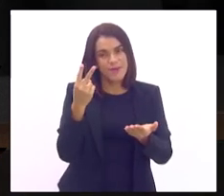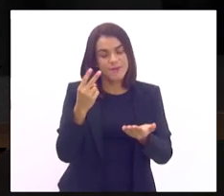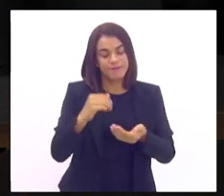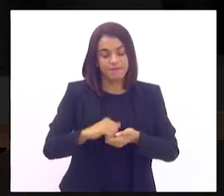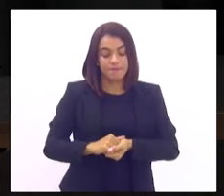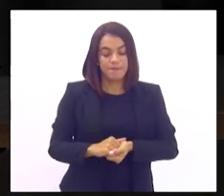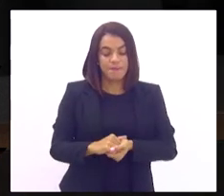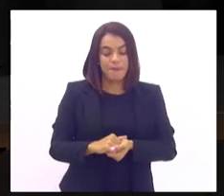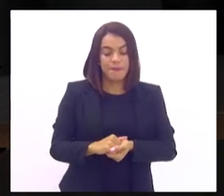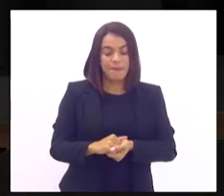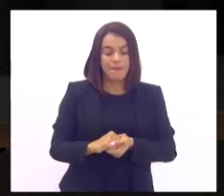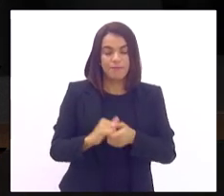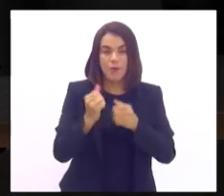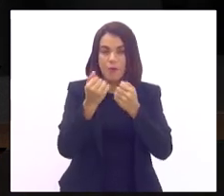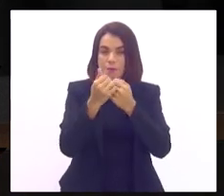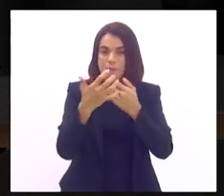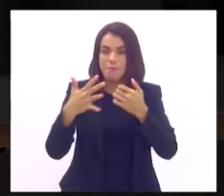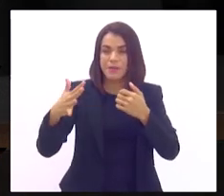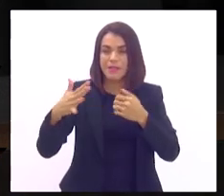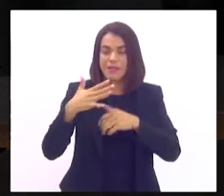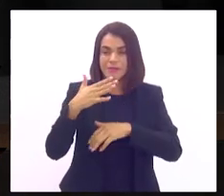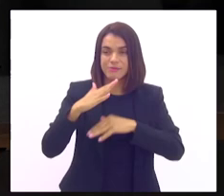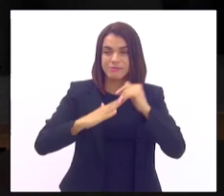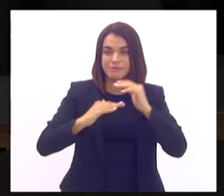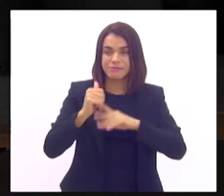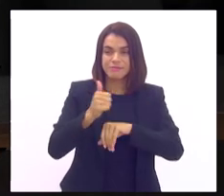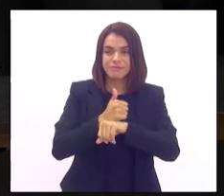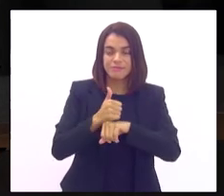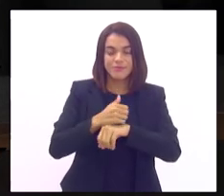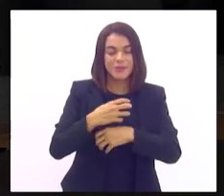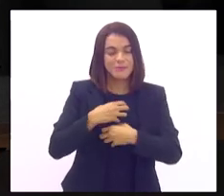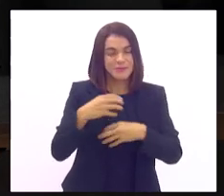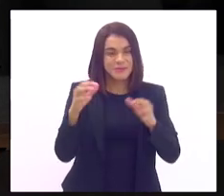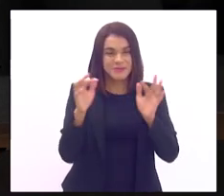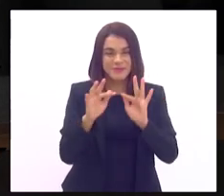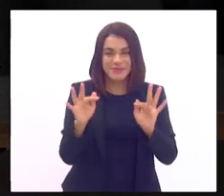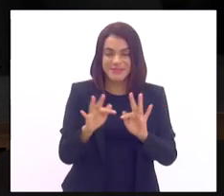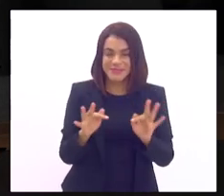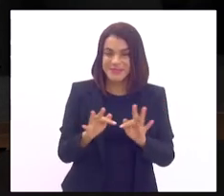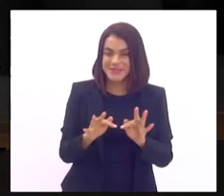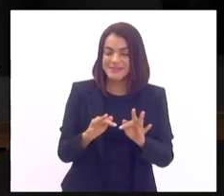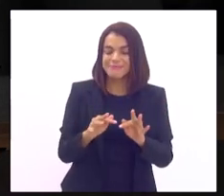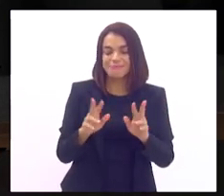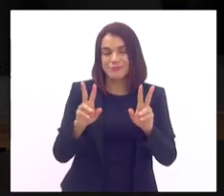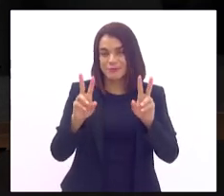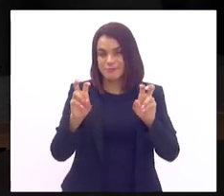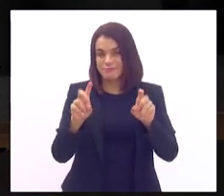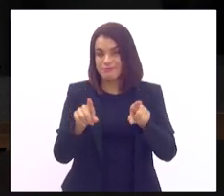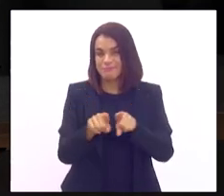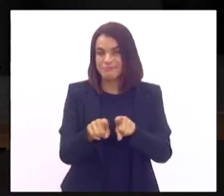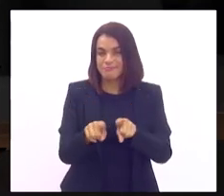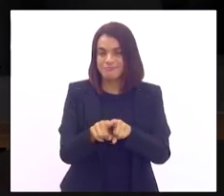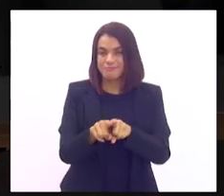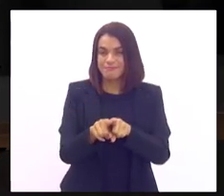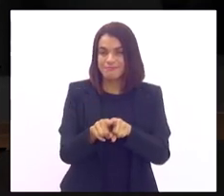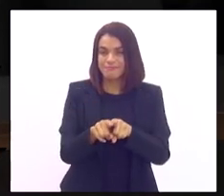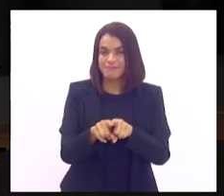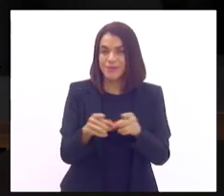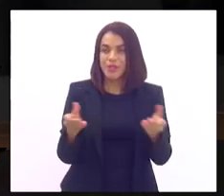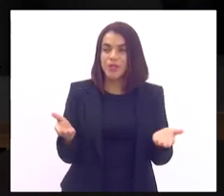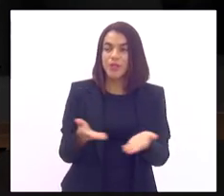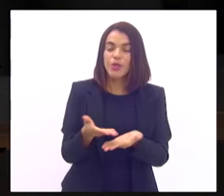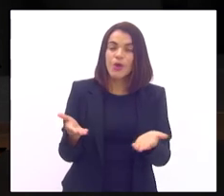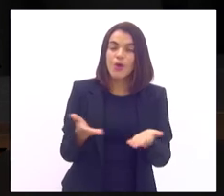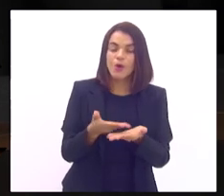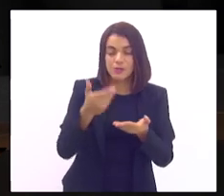um brilhantismo na profissão. Então, fico muito feliz por esse motivo também. E hoje aqui